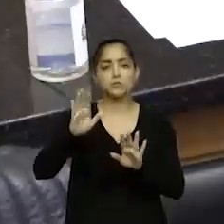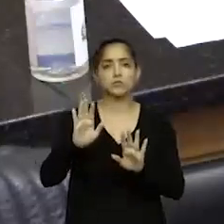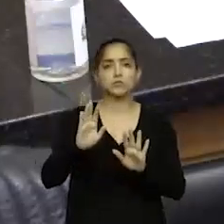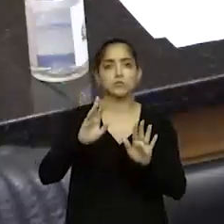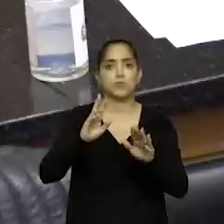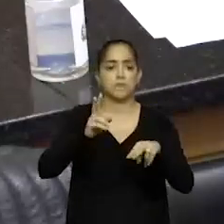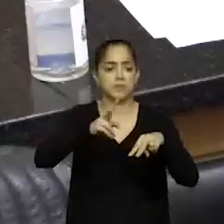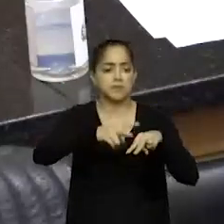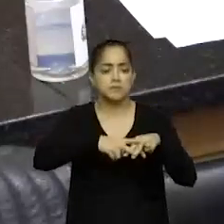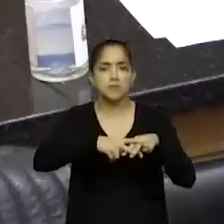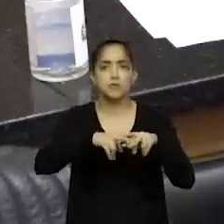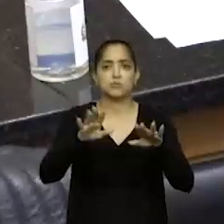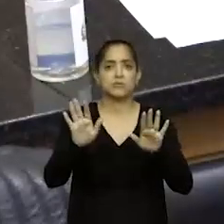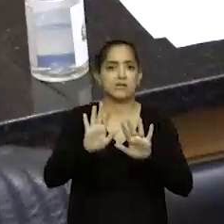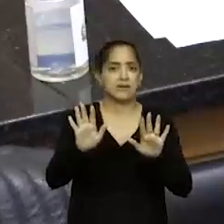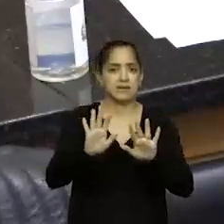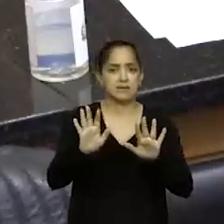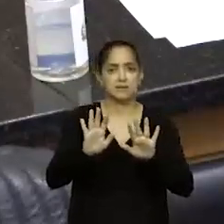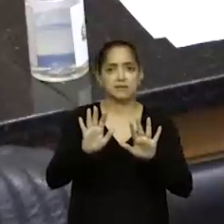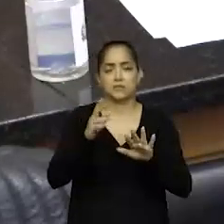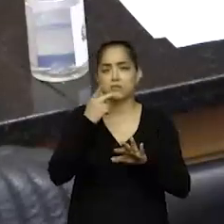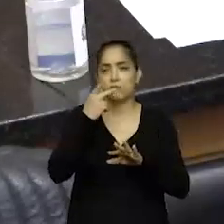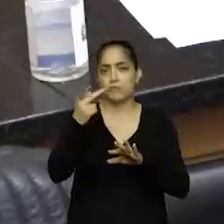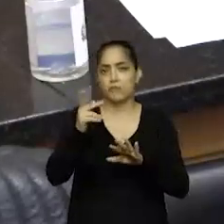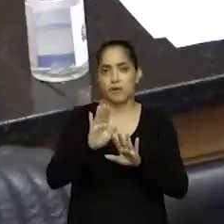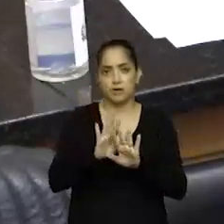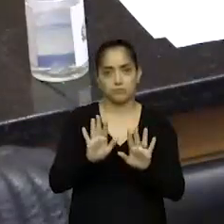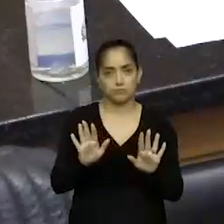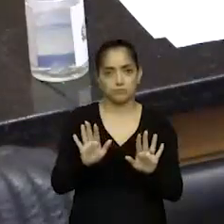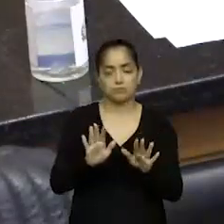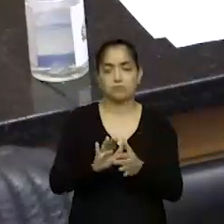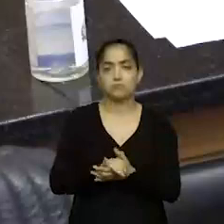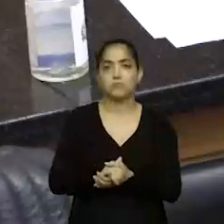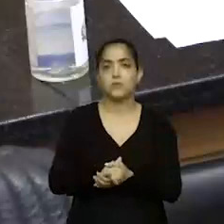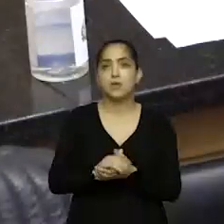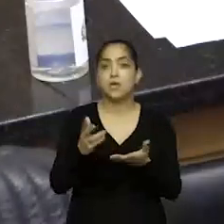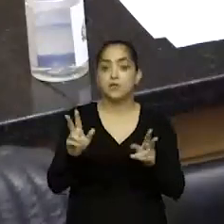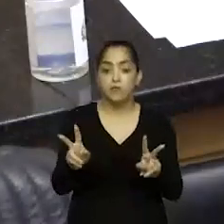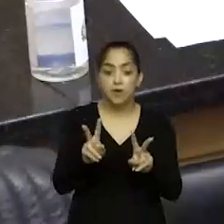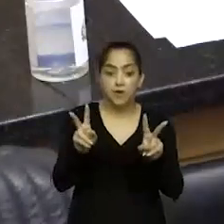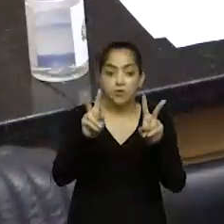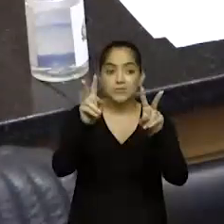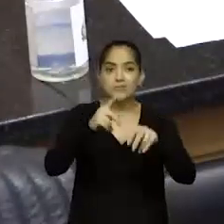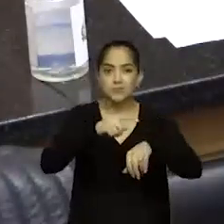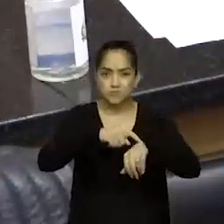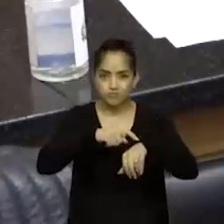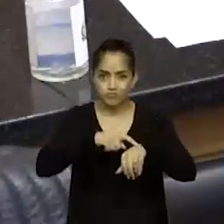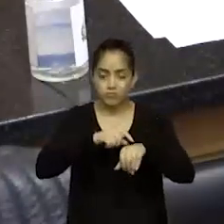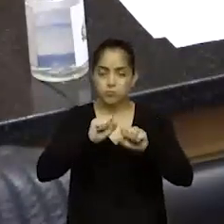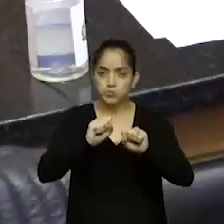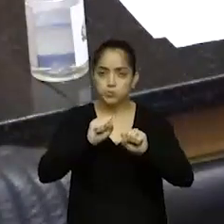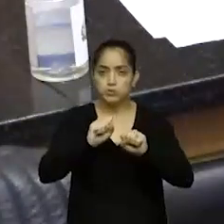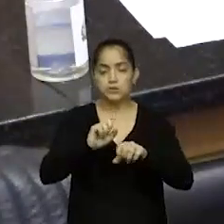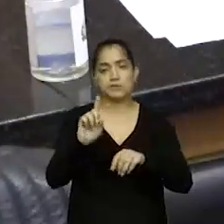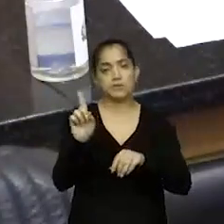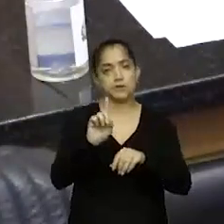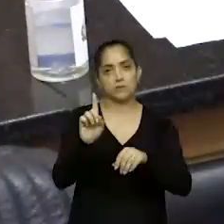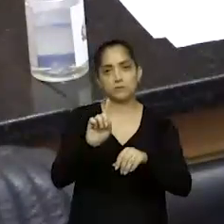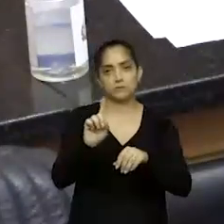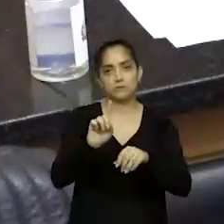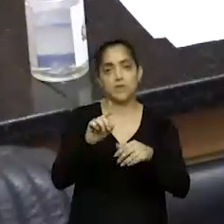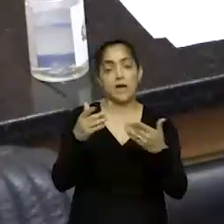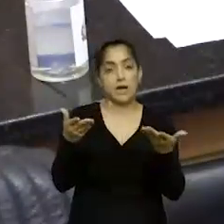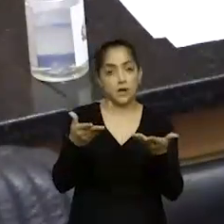prometo, nunca tirou um gato de cima da árvore, o governador. Quando podia valorizar, não valorizou.